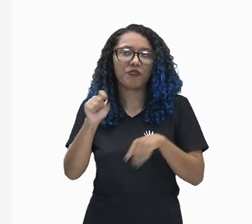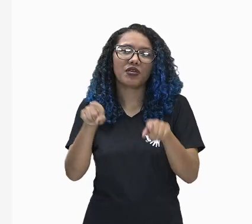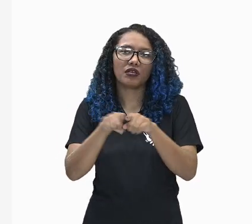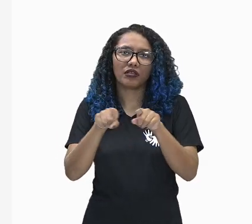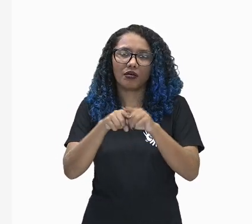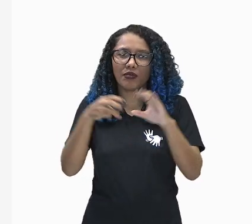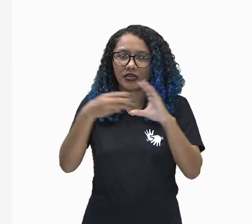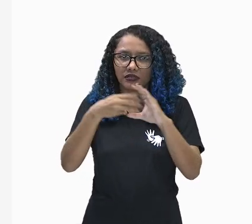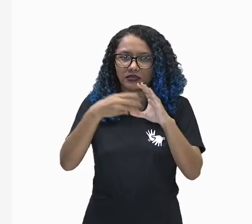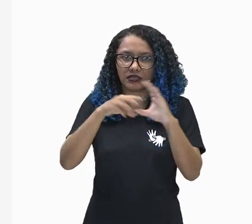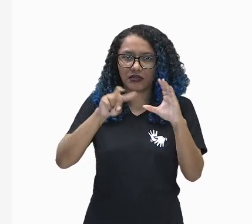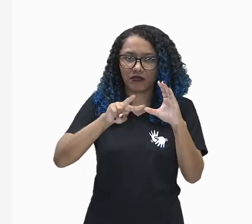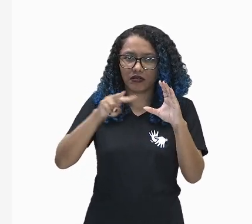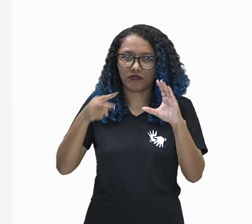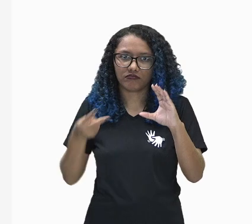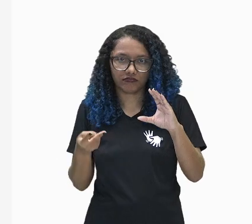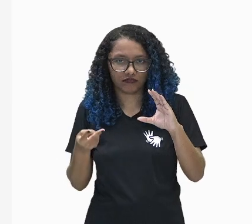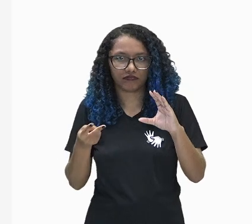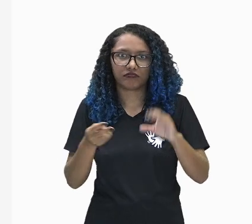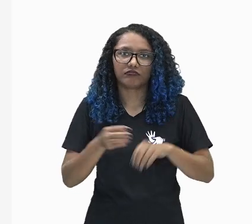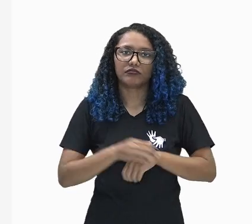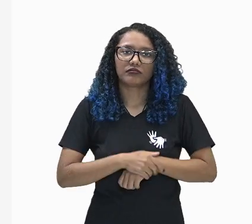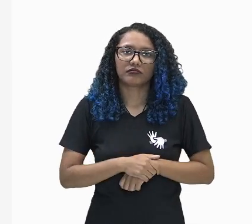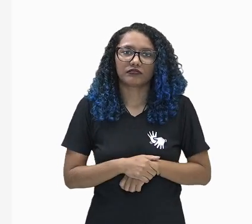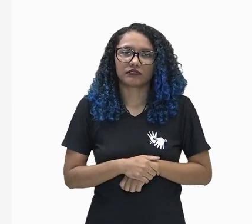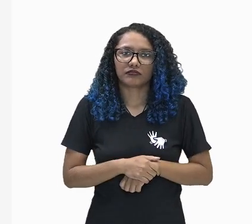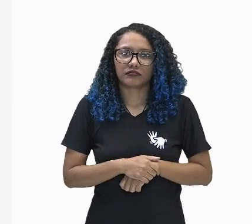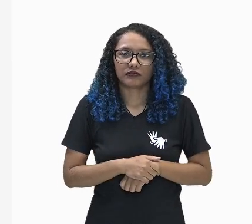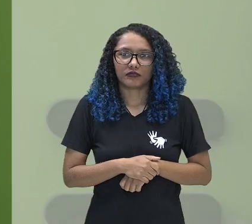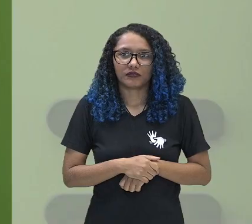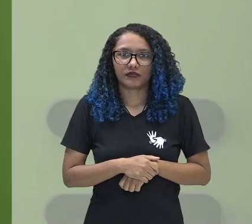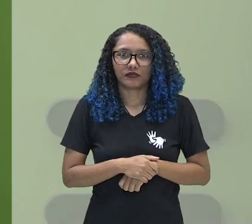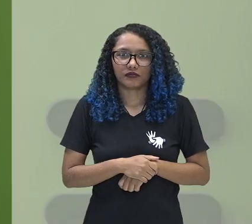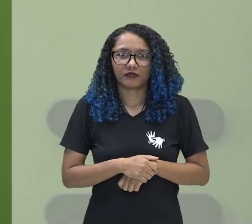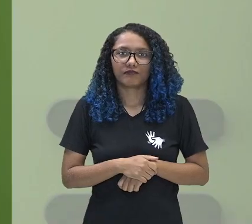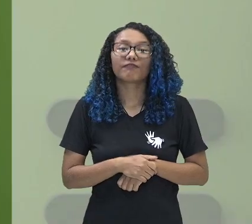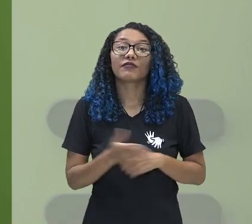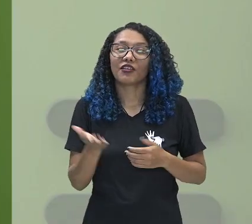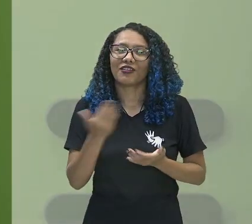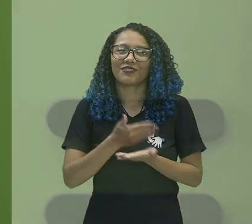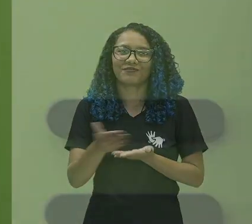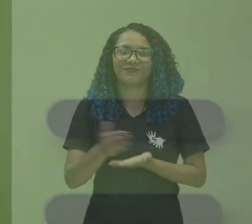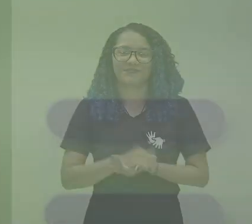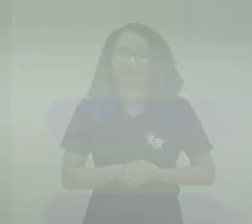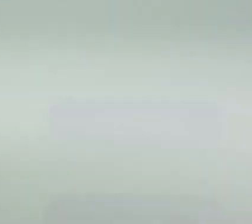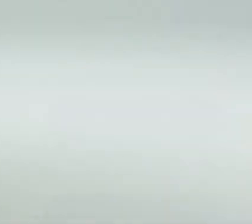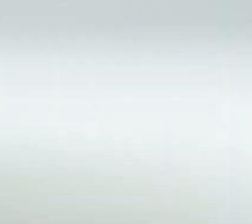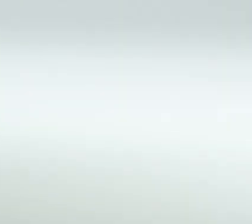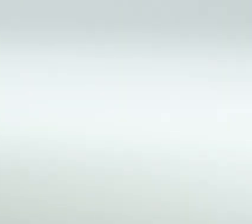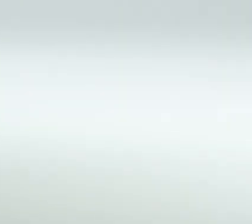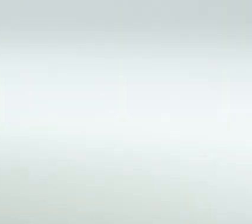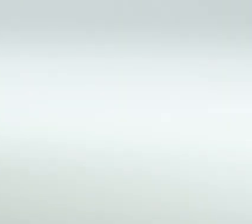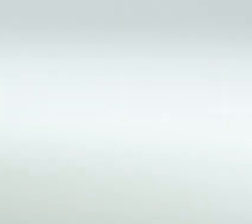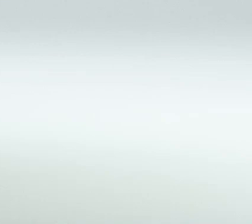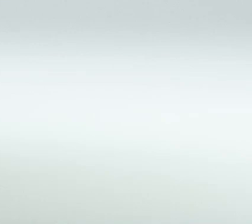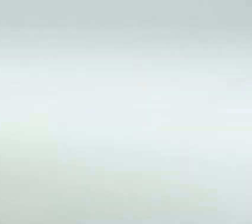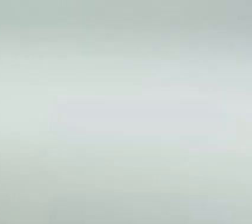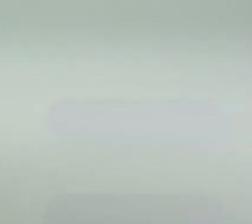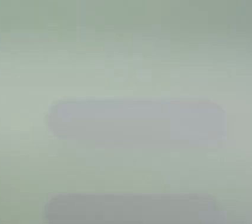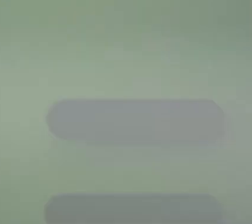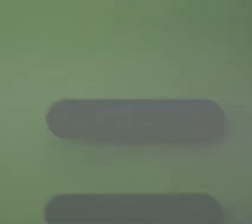geneticamente modificados e células-tronco. Então, vamos começar?